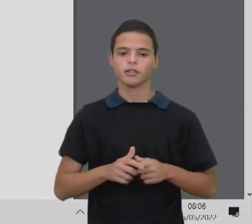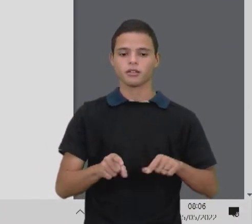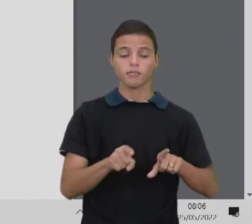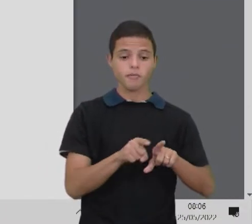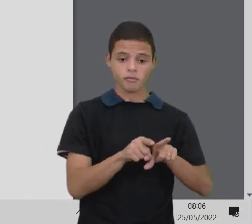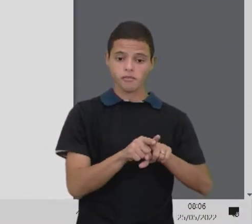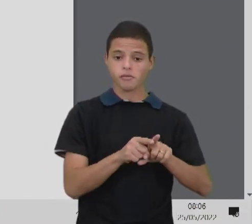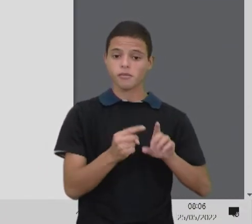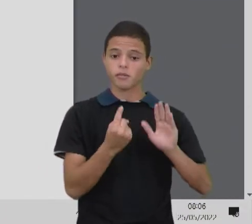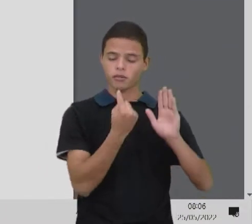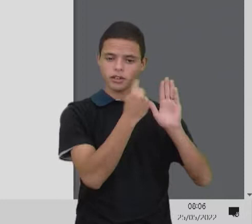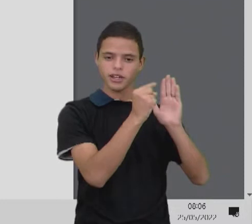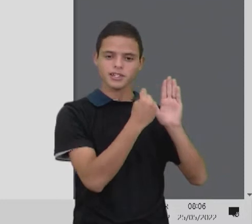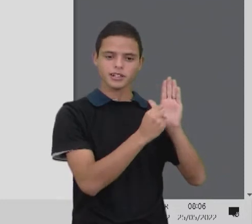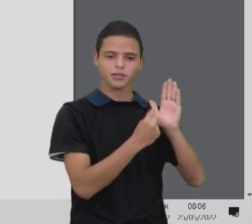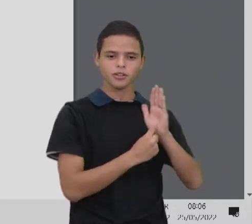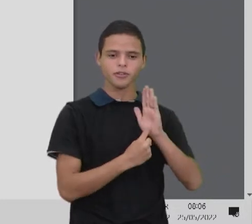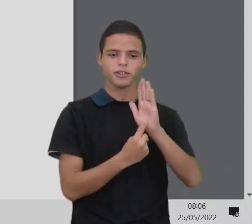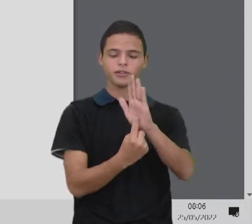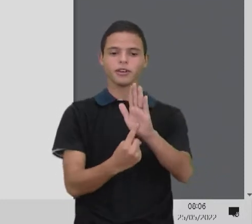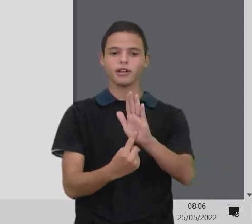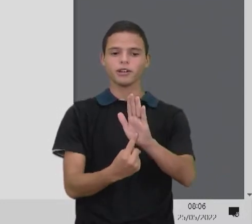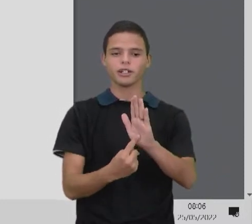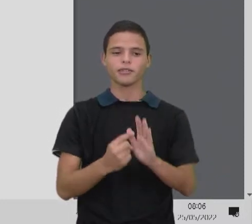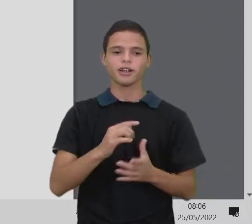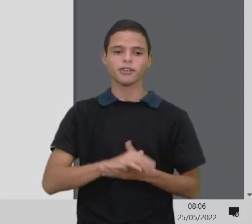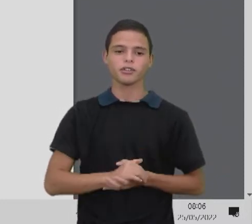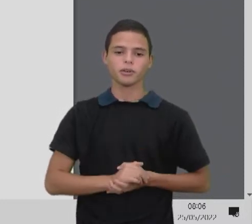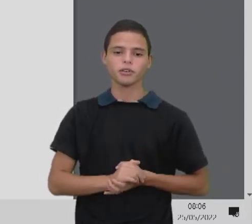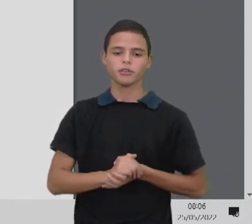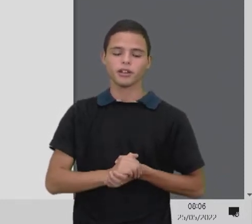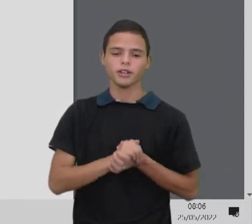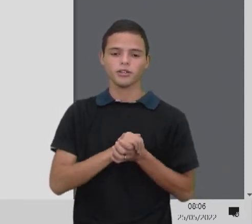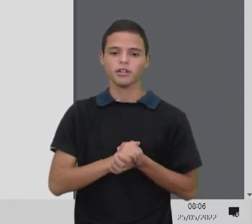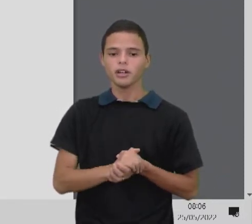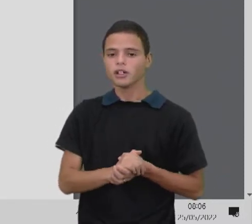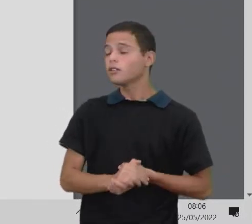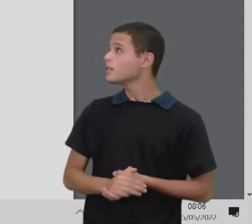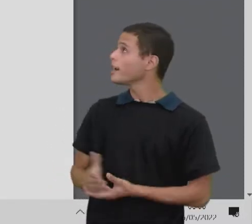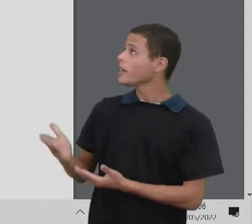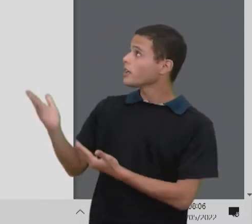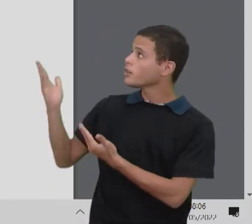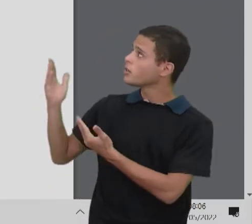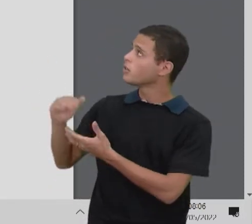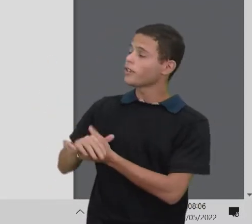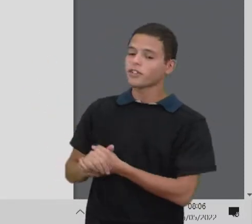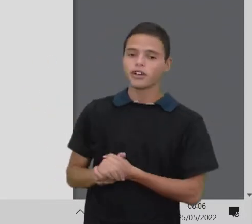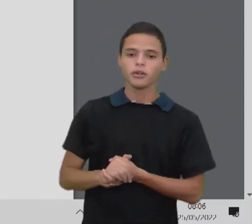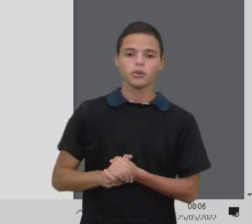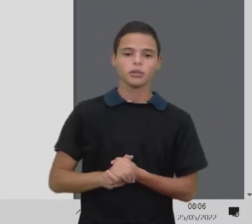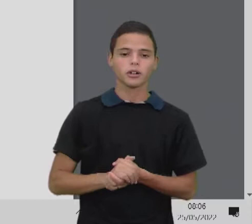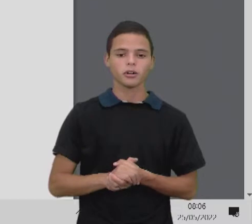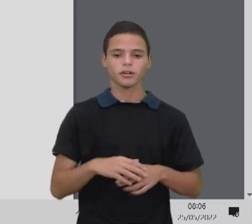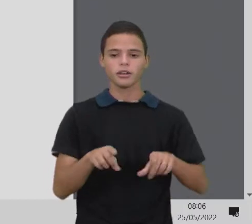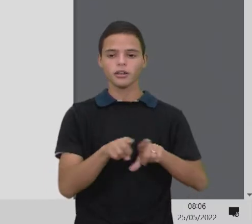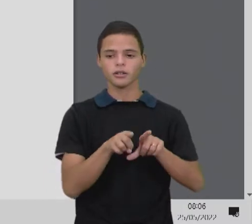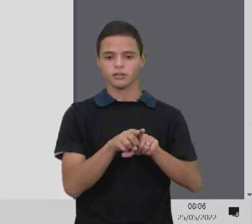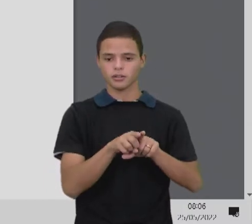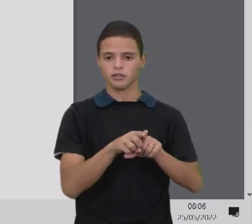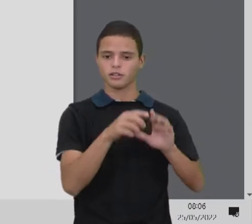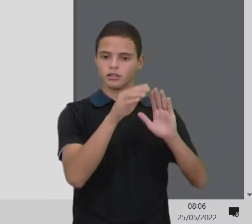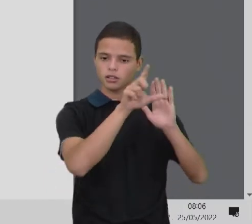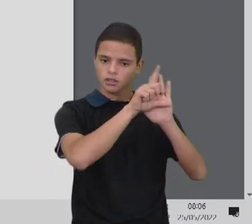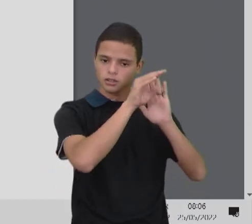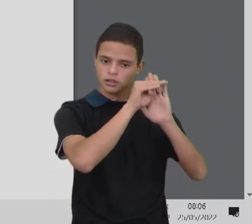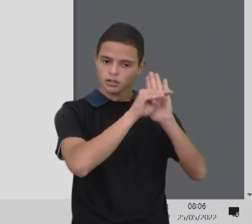Então tá aqui. Esse aqui é um projeto de lei, tá, do plano diretor, né, de desenvolvimento urbano, plano diretor estratégico